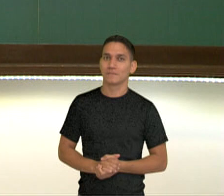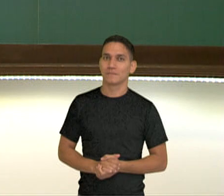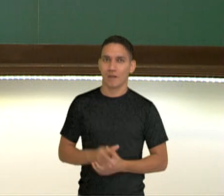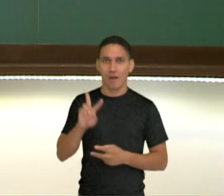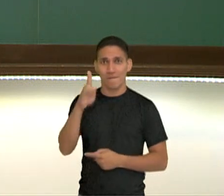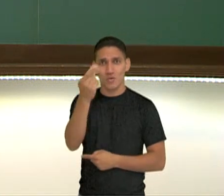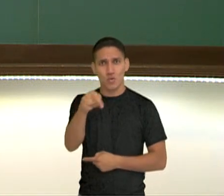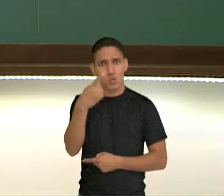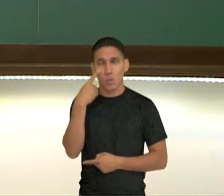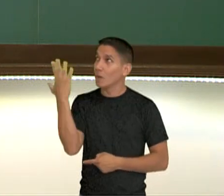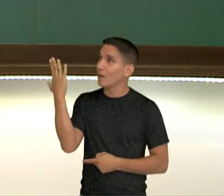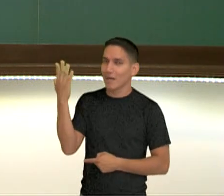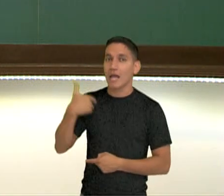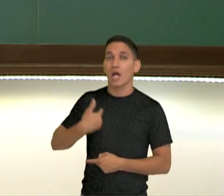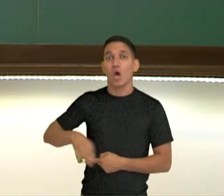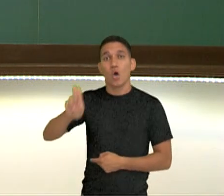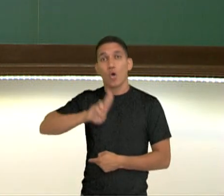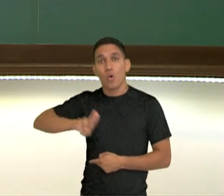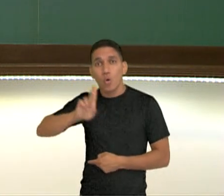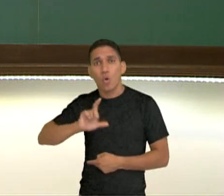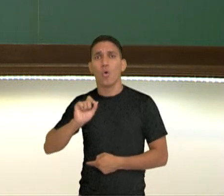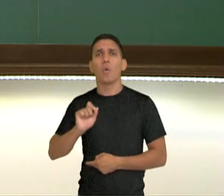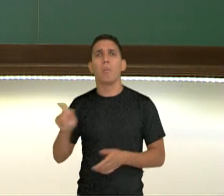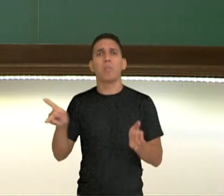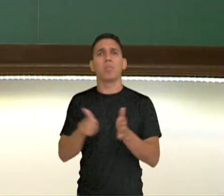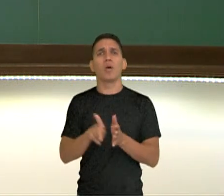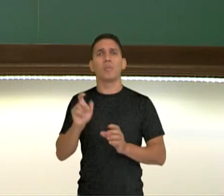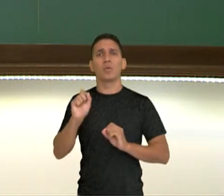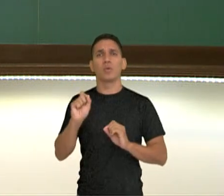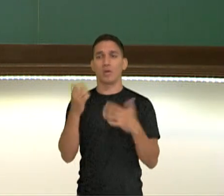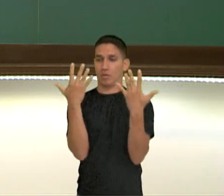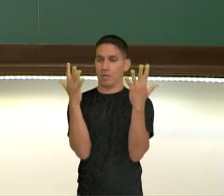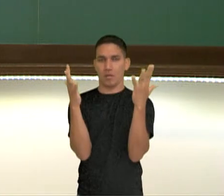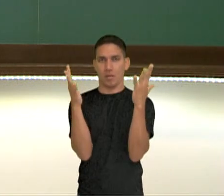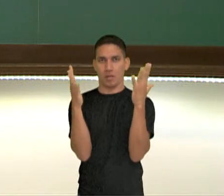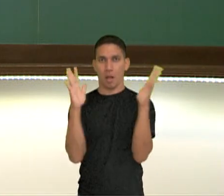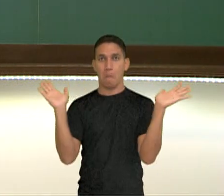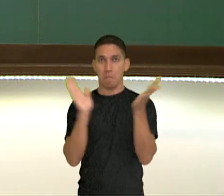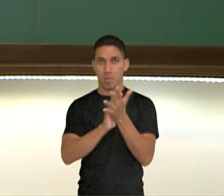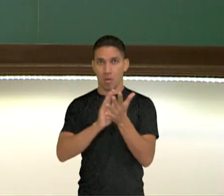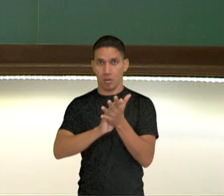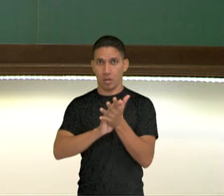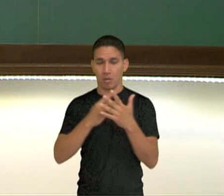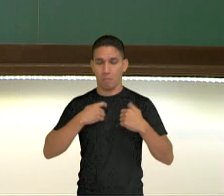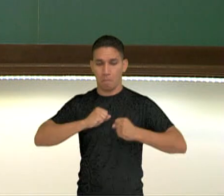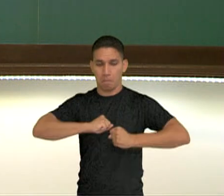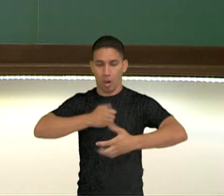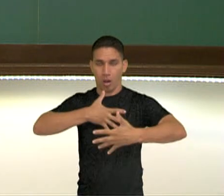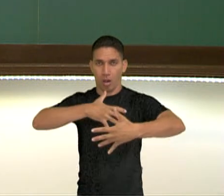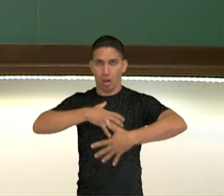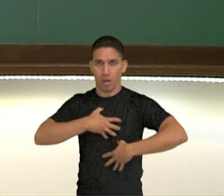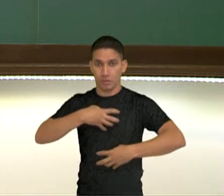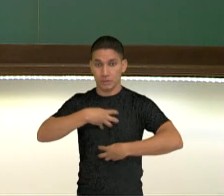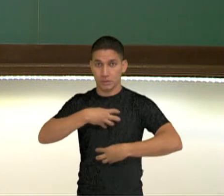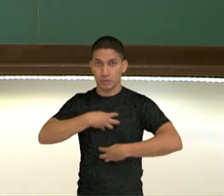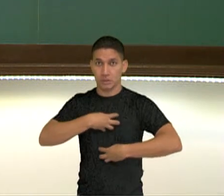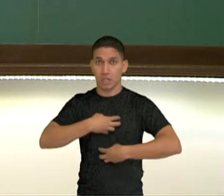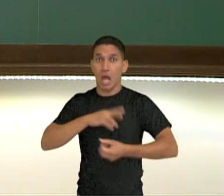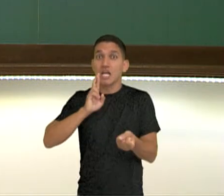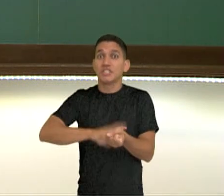viu só eu usei batidas as palmas para explorar a possibilidade